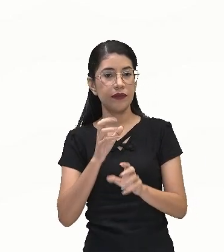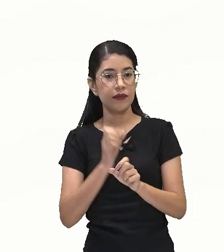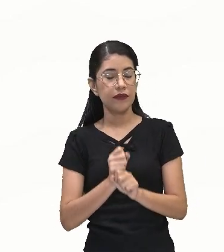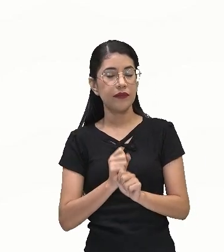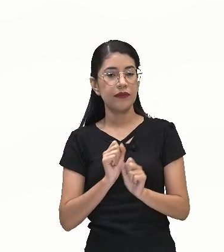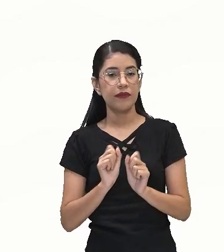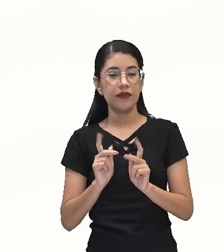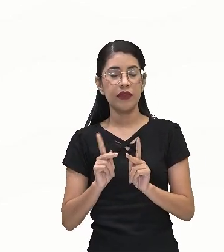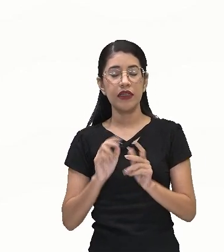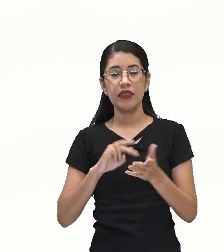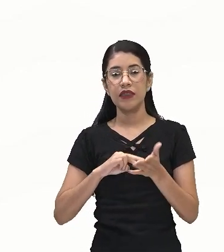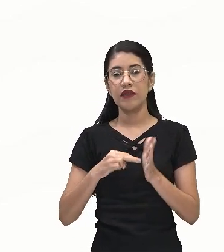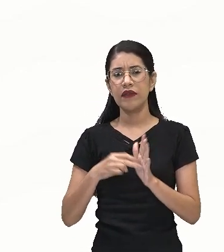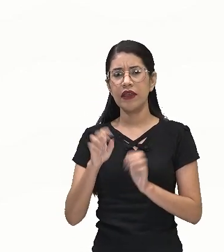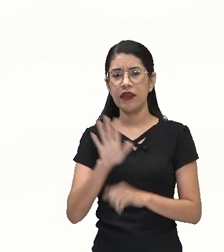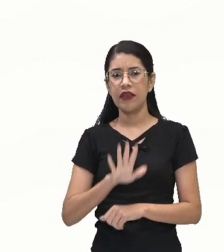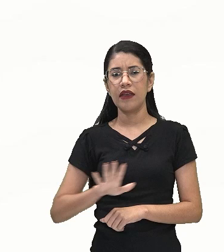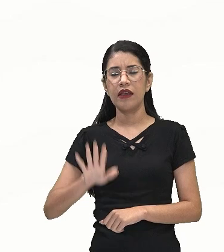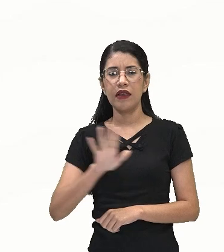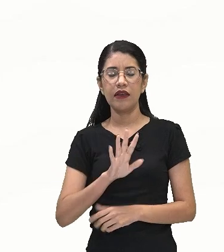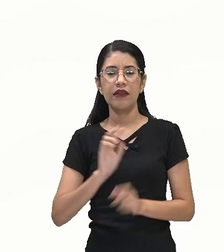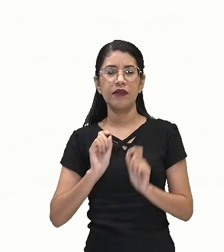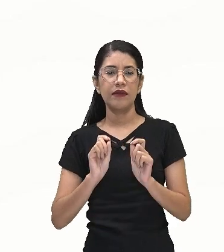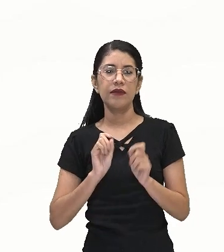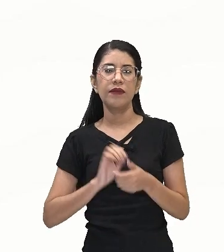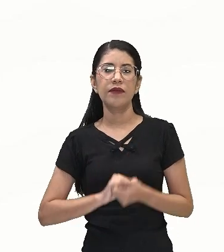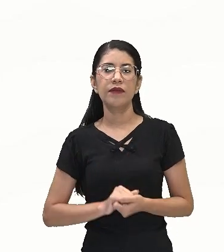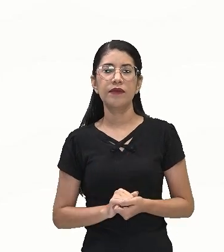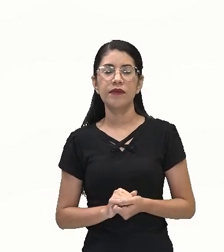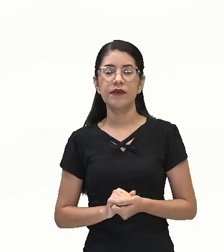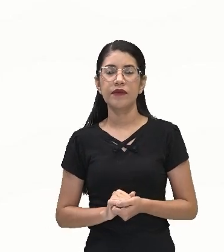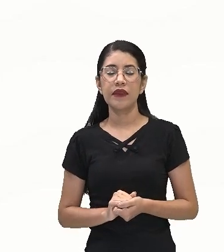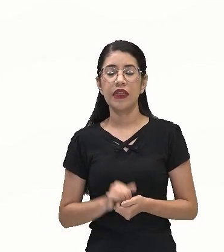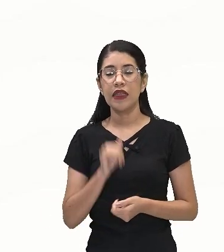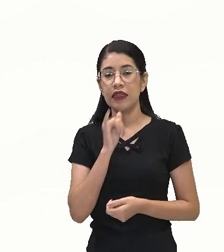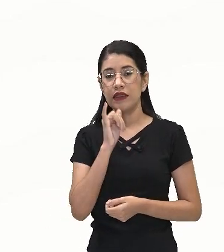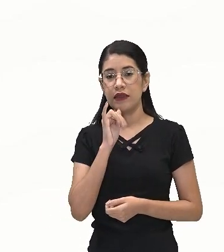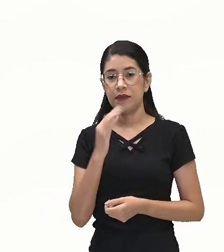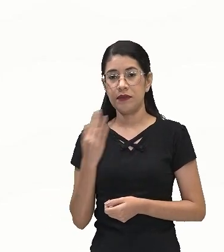O que é a área? Se a gente tem aqui ó, um quadrado,